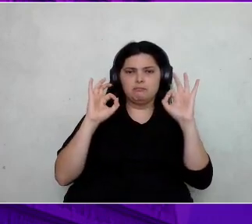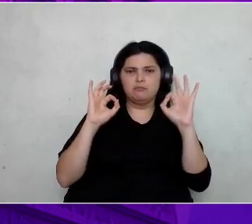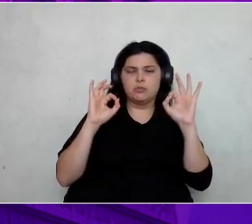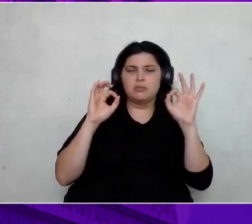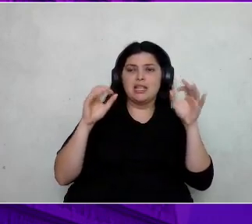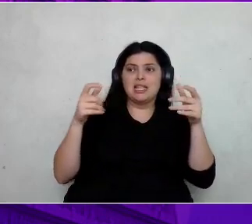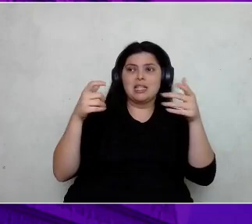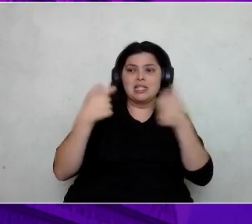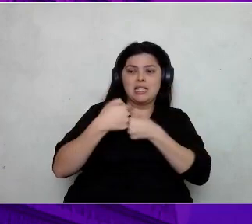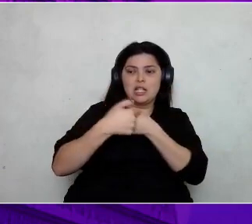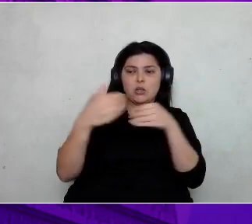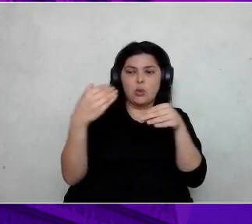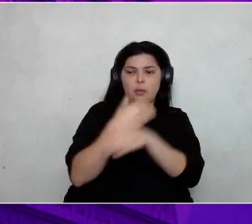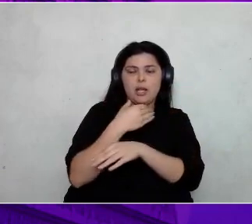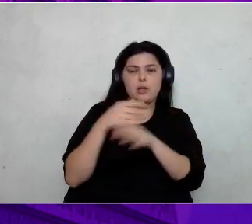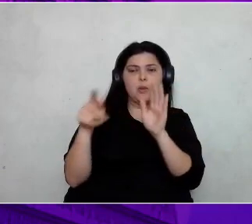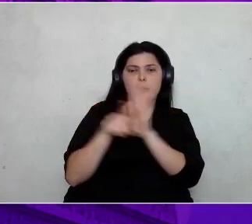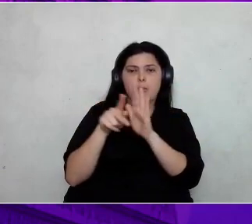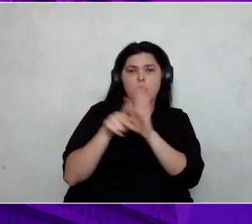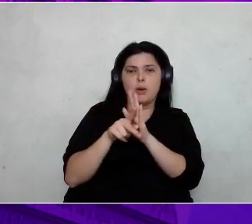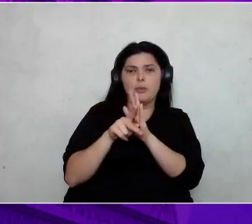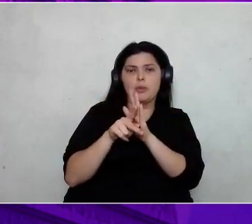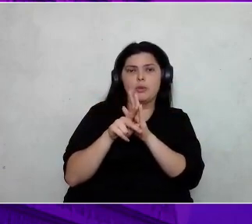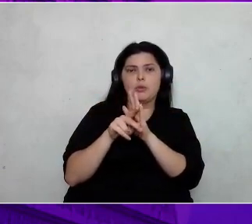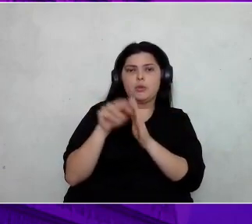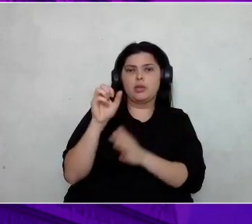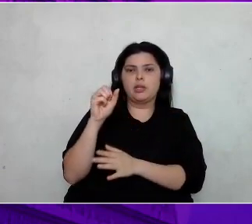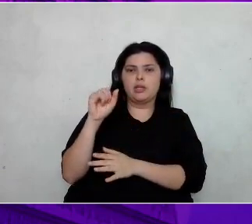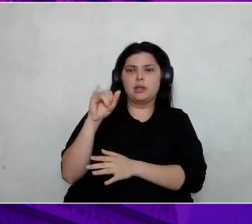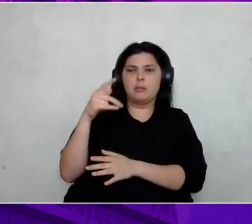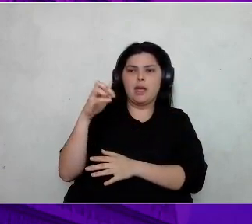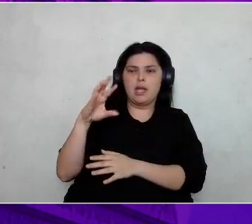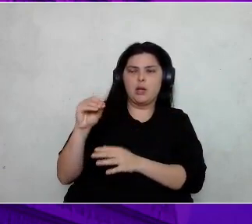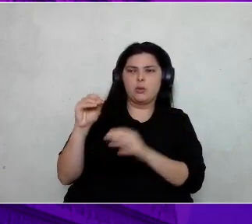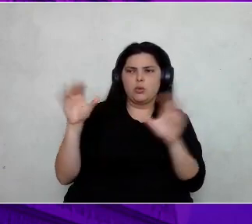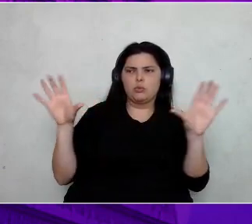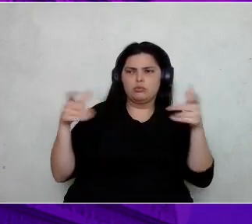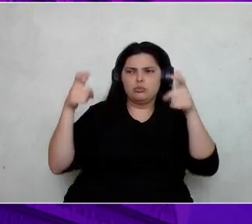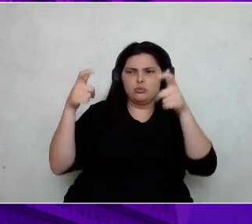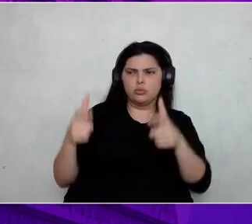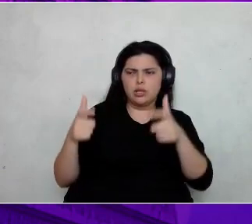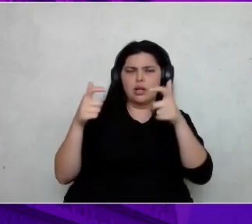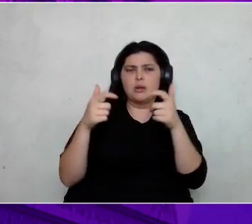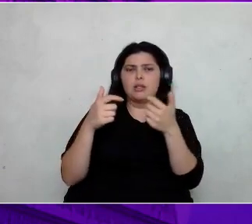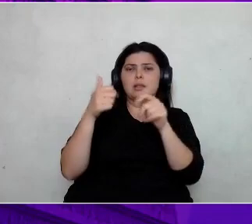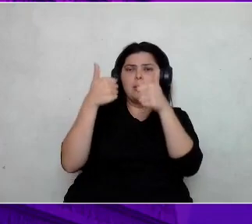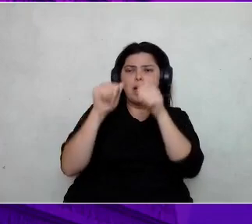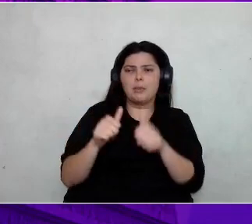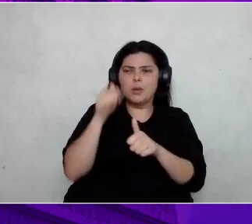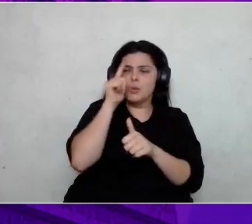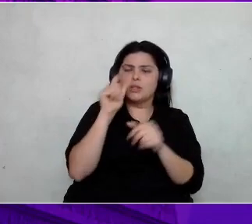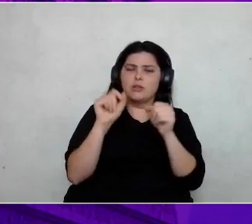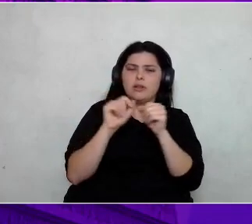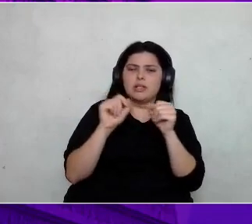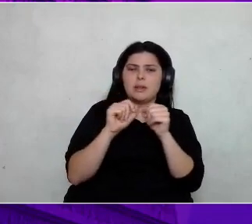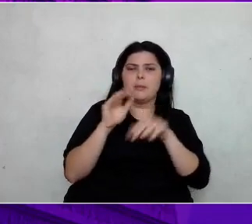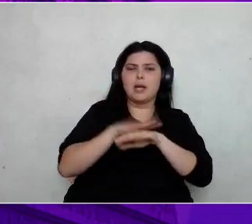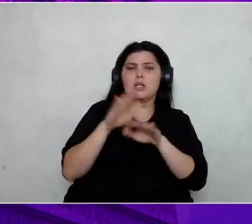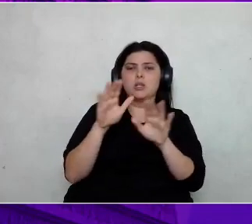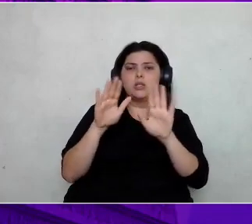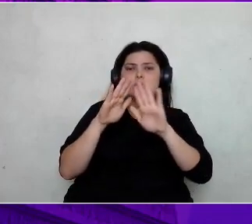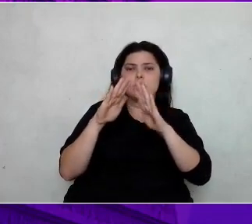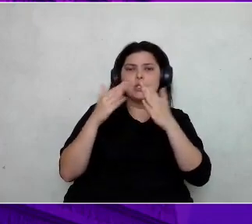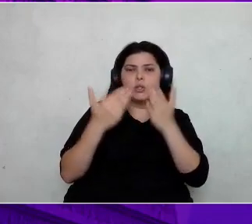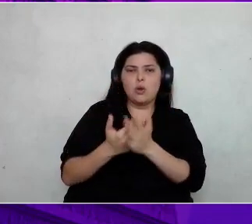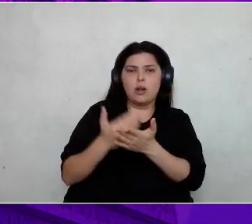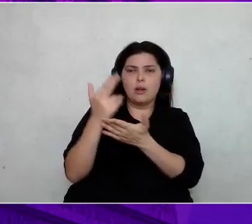do império toda uma província. Com o tempo, esses mapas desmedidos não satisfizeram mais, e os colégios de cartógrafos